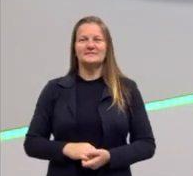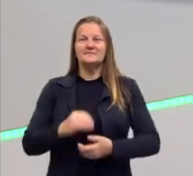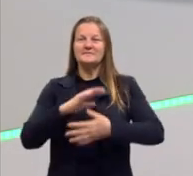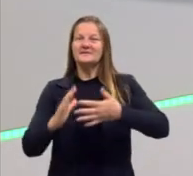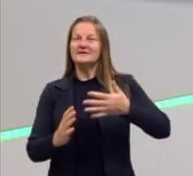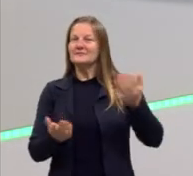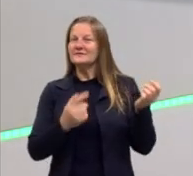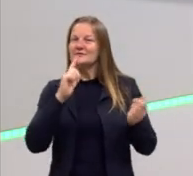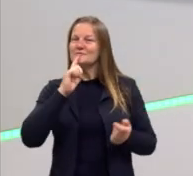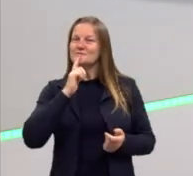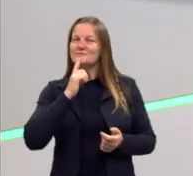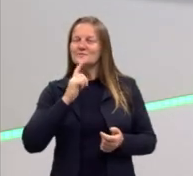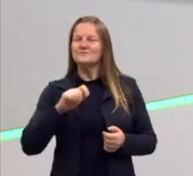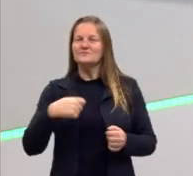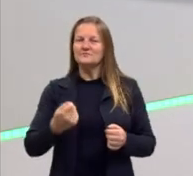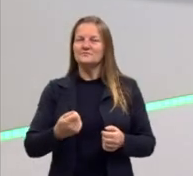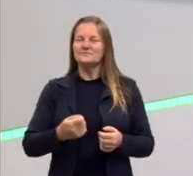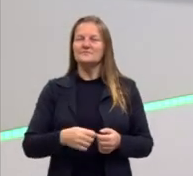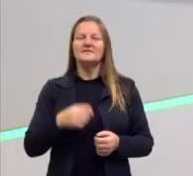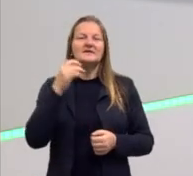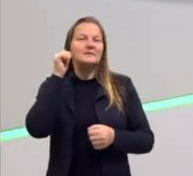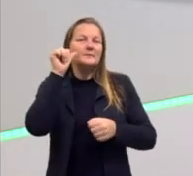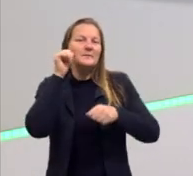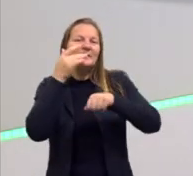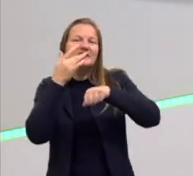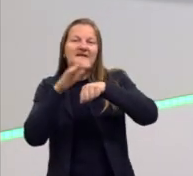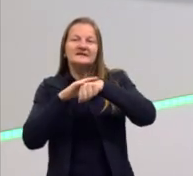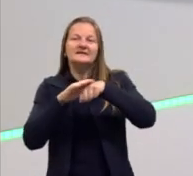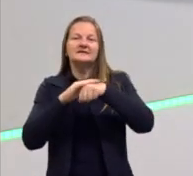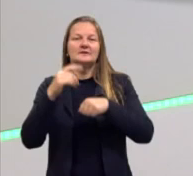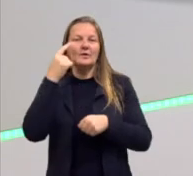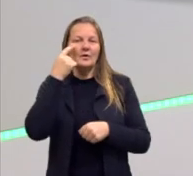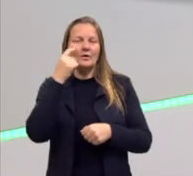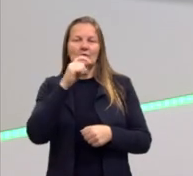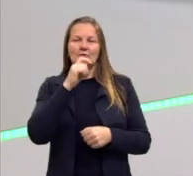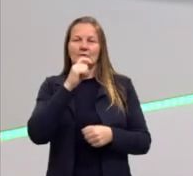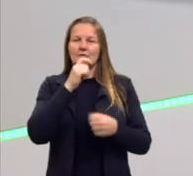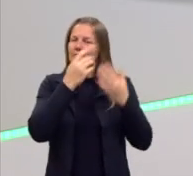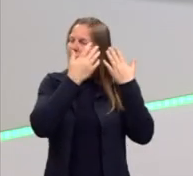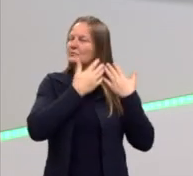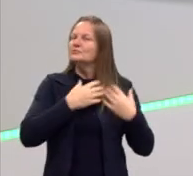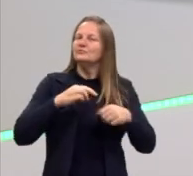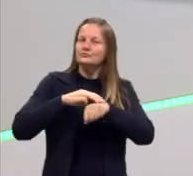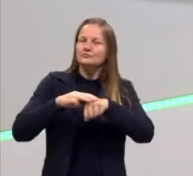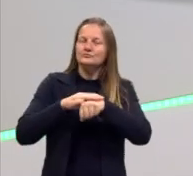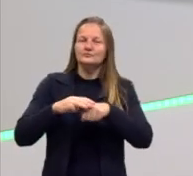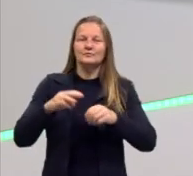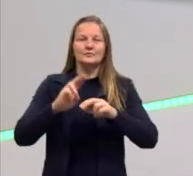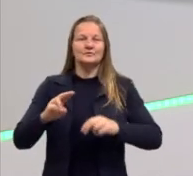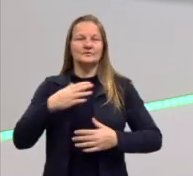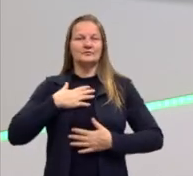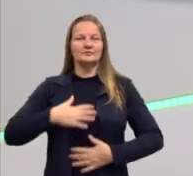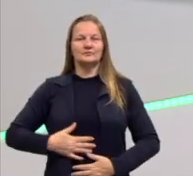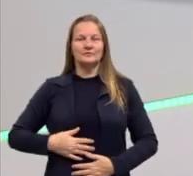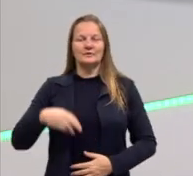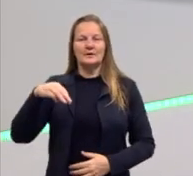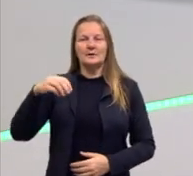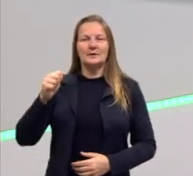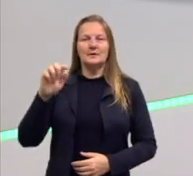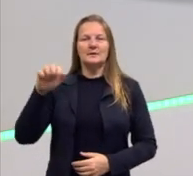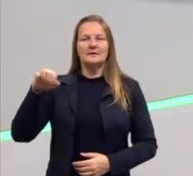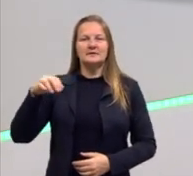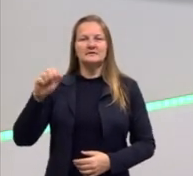Eu sou uma mulher branca de pele clara cabelos e olhos castanhos são vestindo a camiseta do pré-enem na cor Magenta